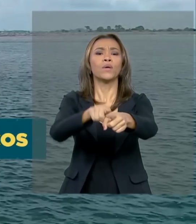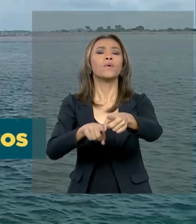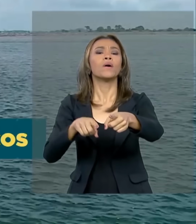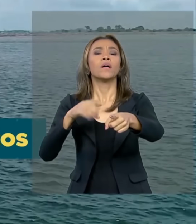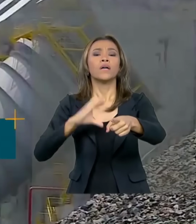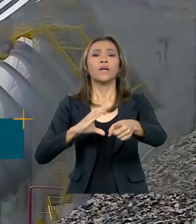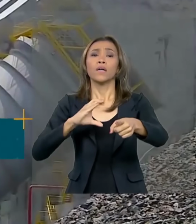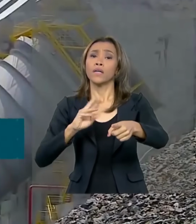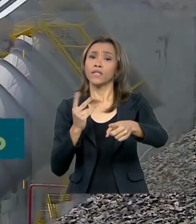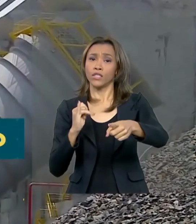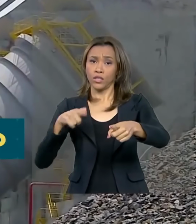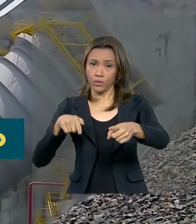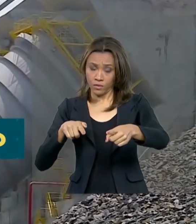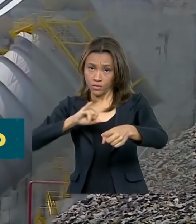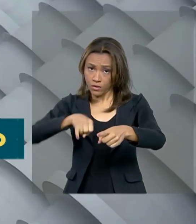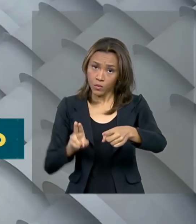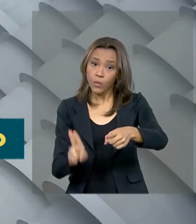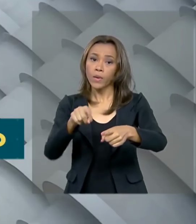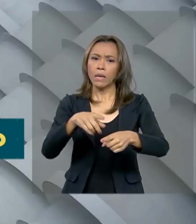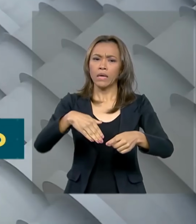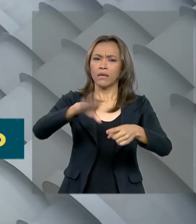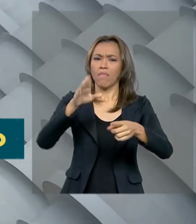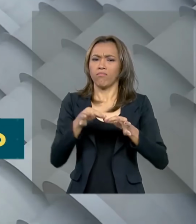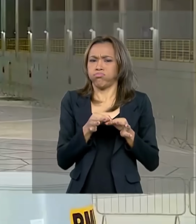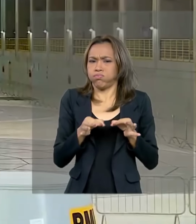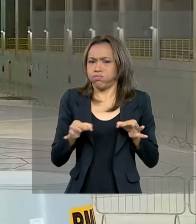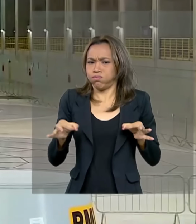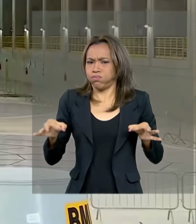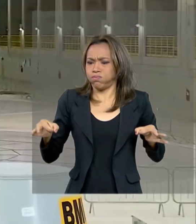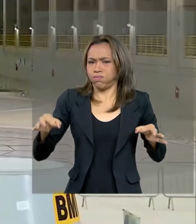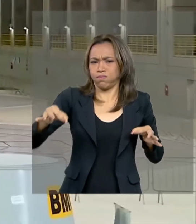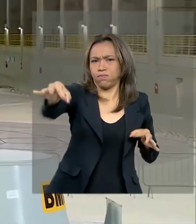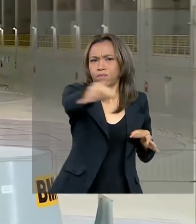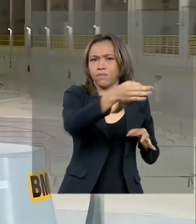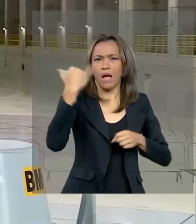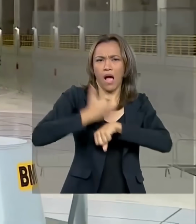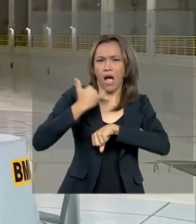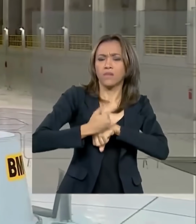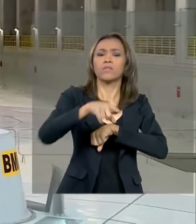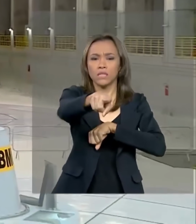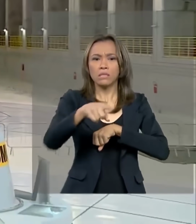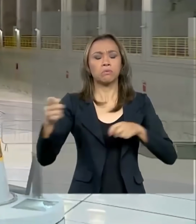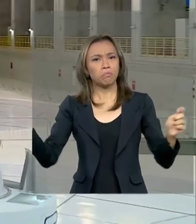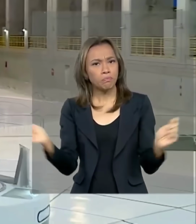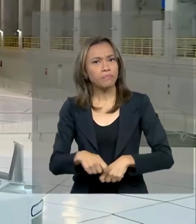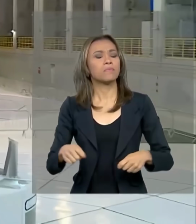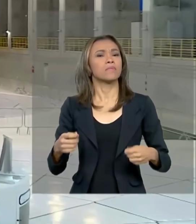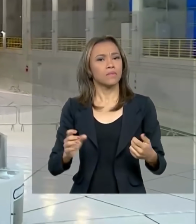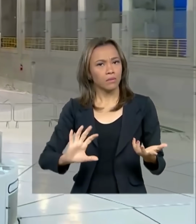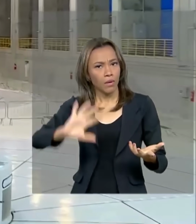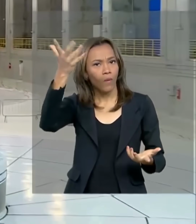político faz nada né ele não tira um centavo do bolso dele para nada tu tudo é nós que pagamos E além disso eles estão ali como